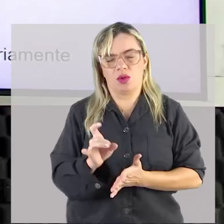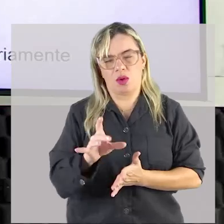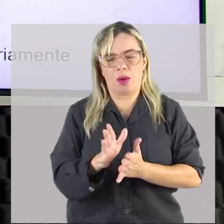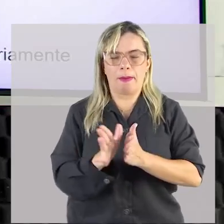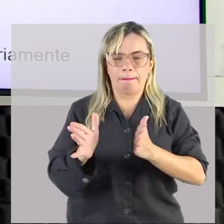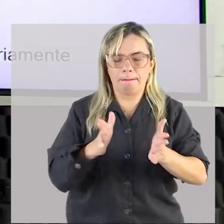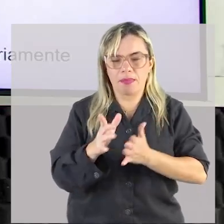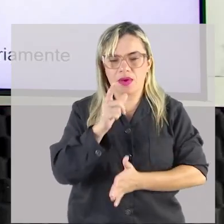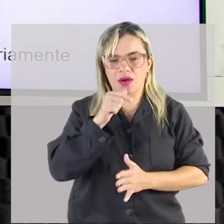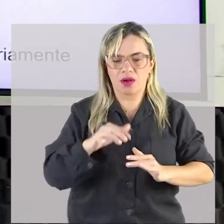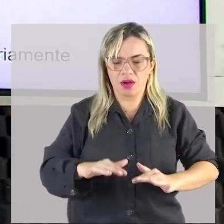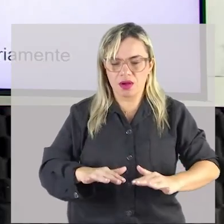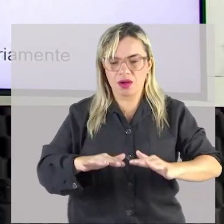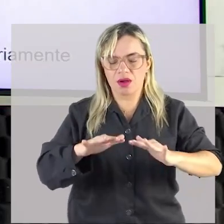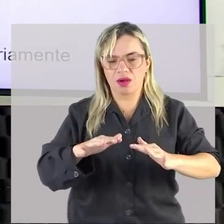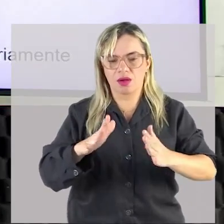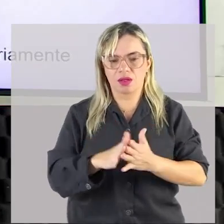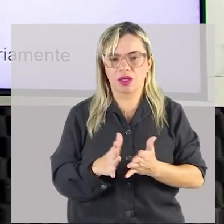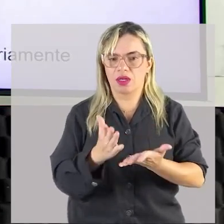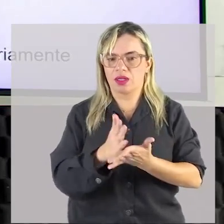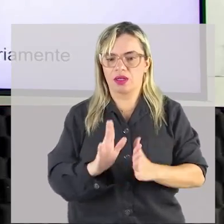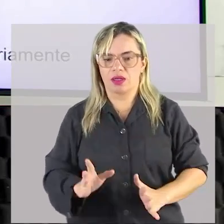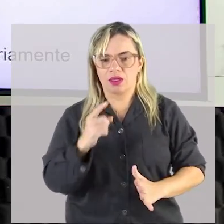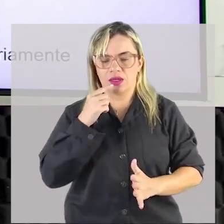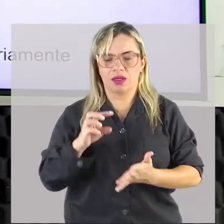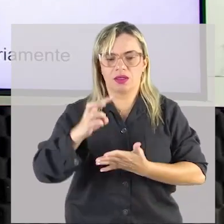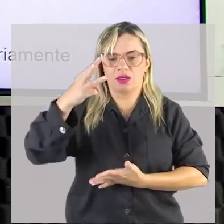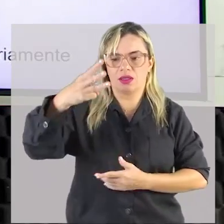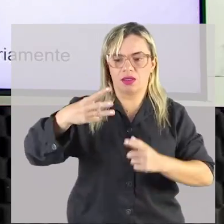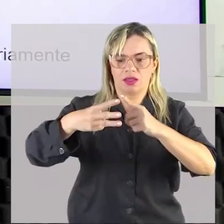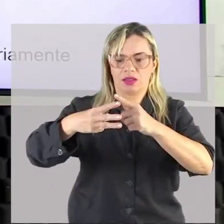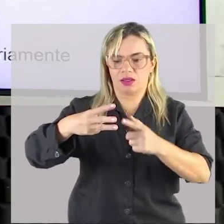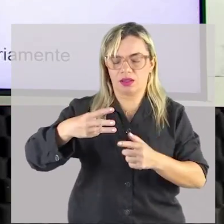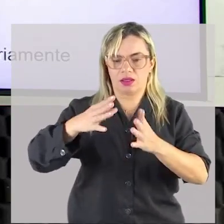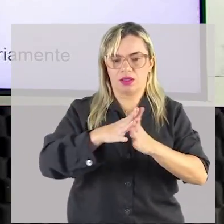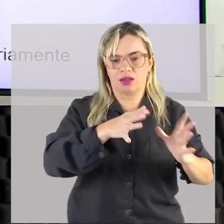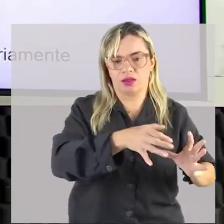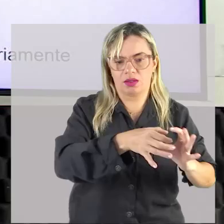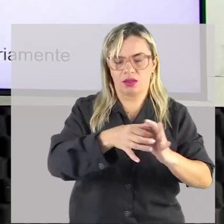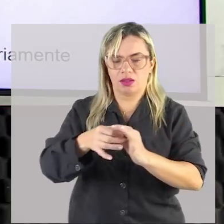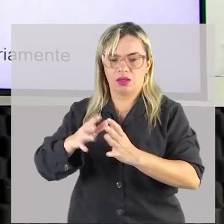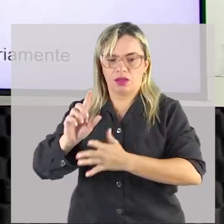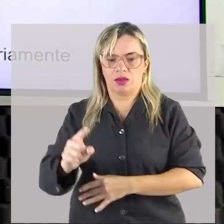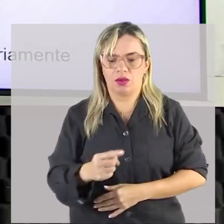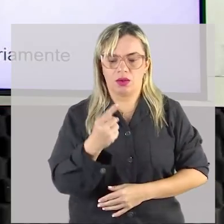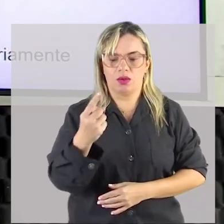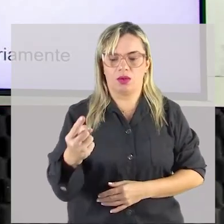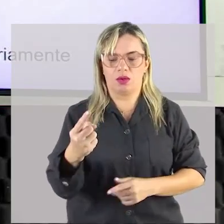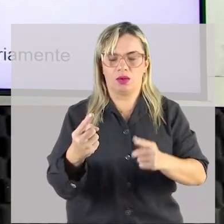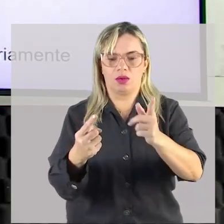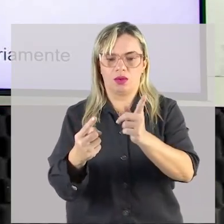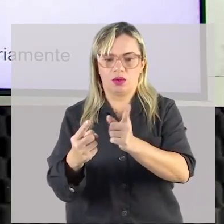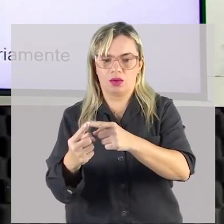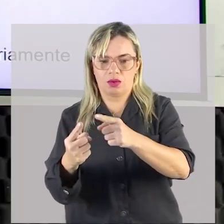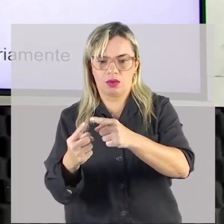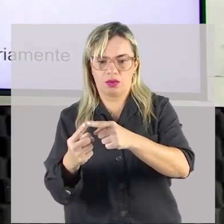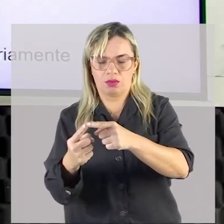inundadas. Então, a gente tem 3 cenários, né? Uma sempre